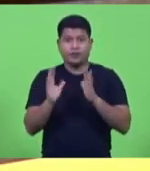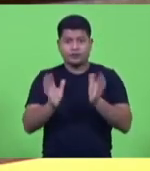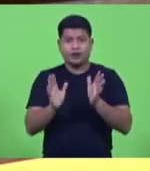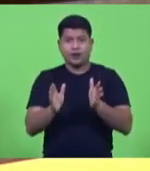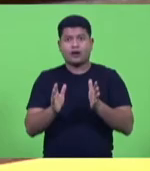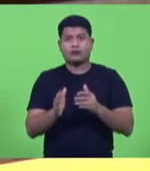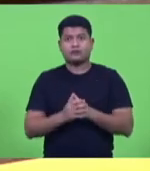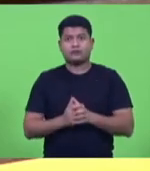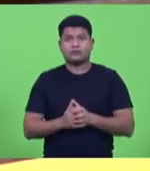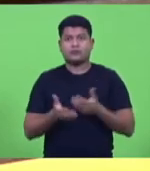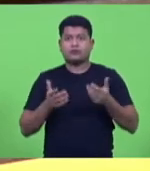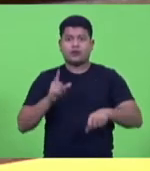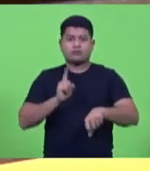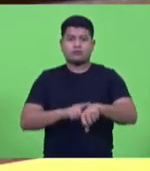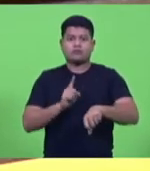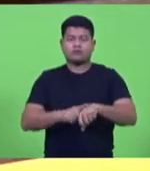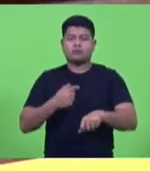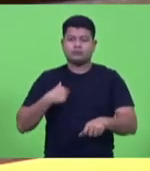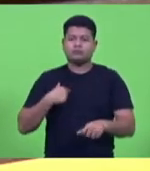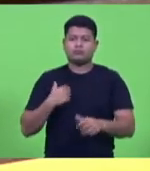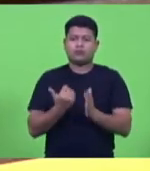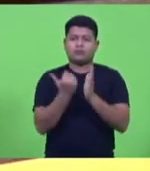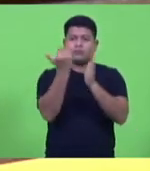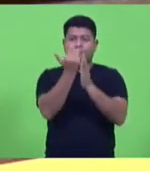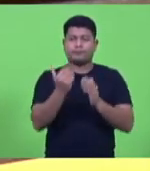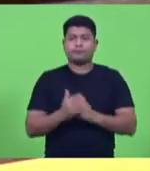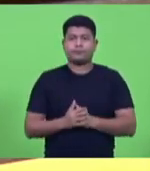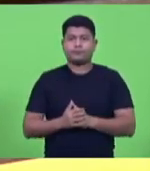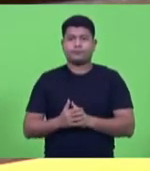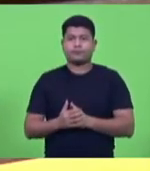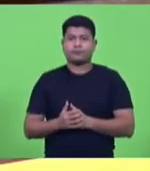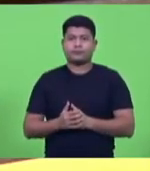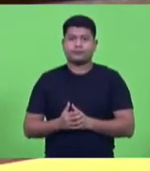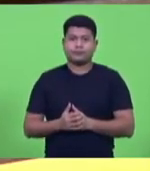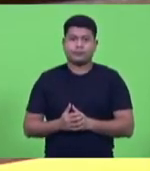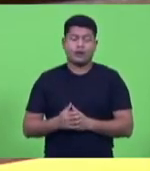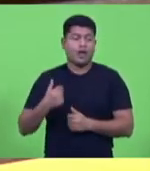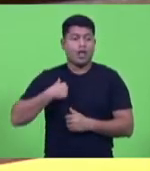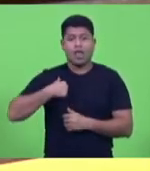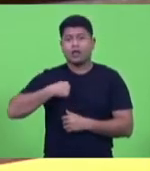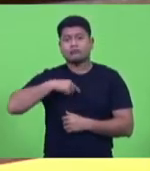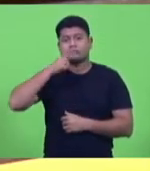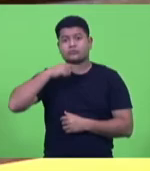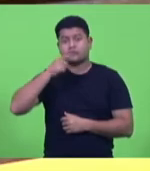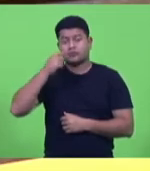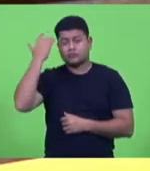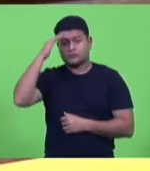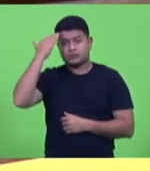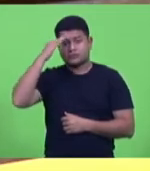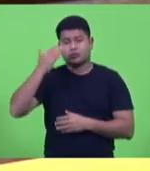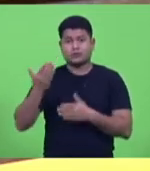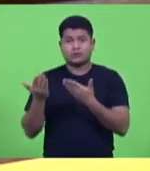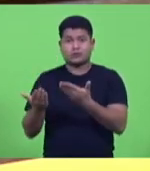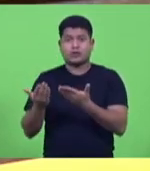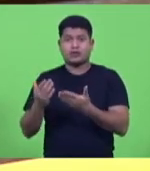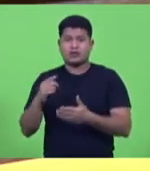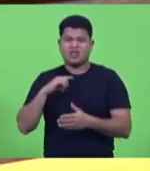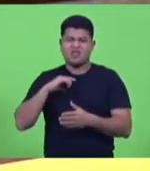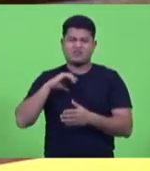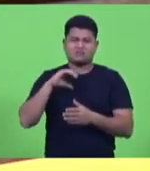meu tempo, por favor, senhor presidente. Por algum motivo que aí eu não entendo, eles ignoram essa